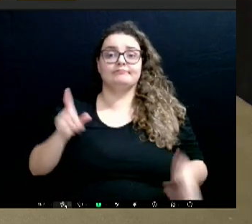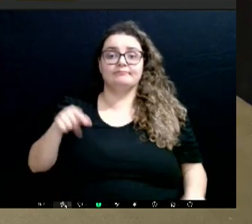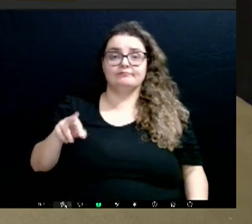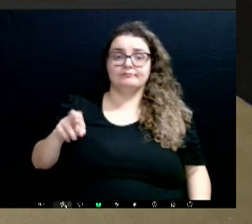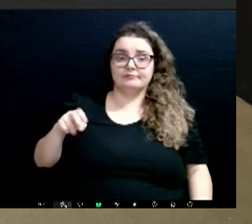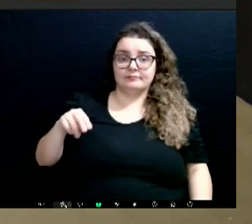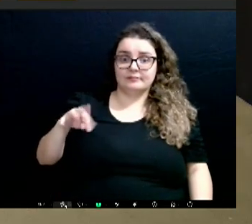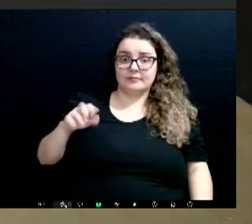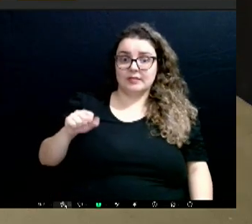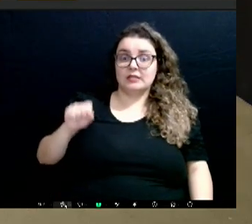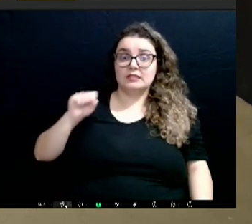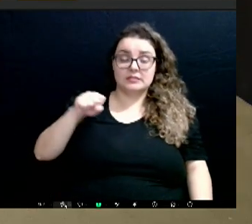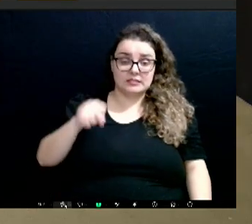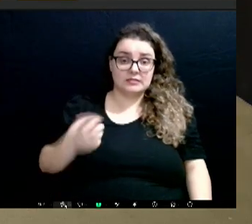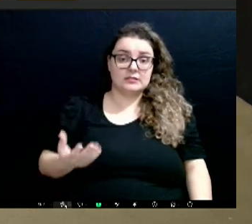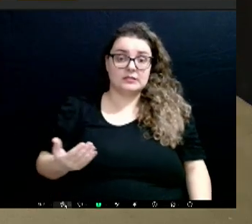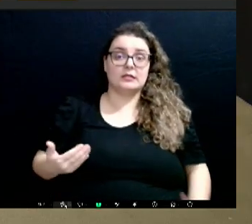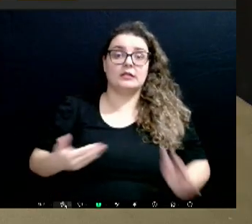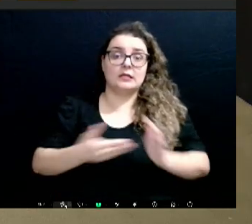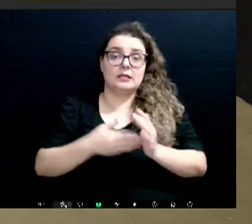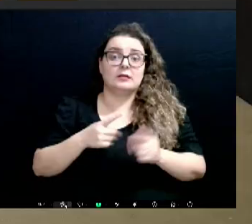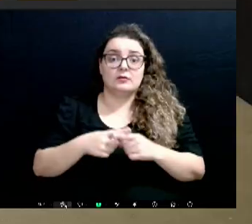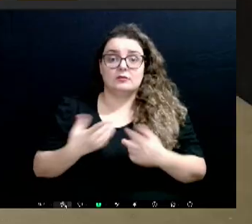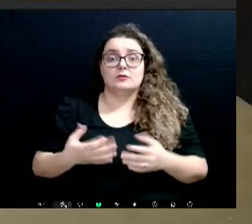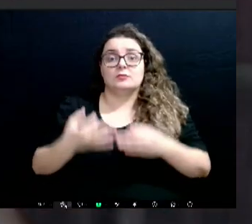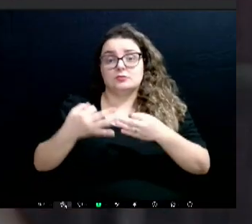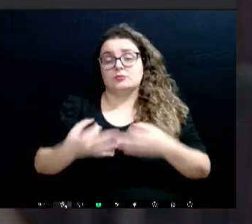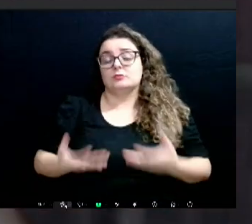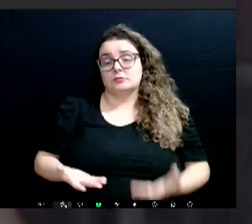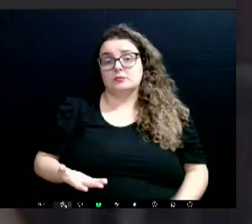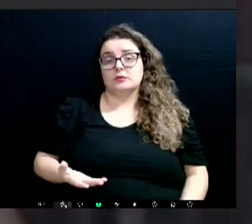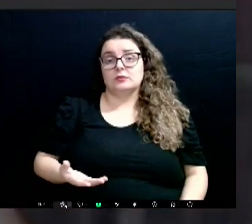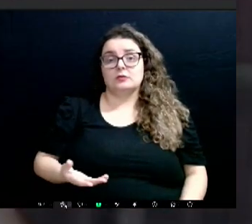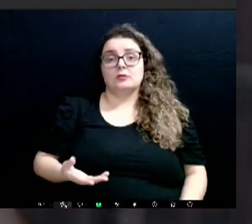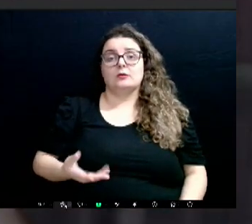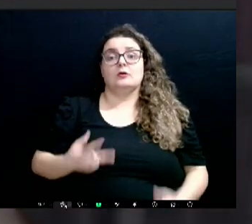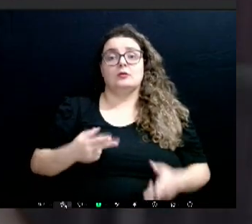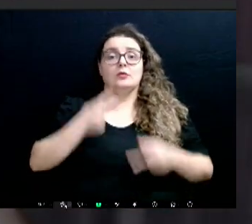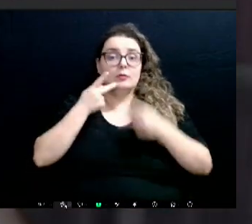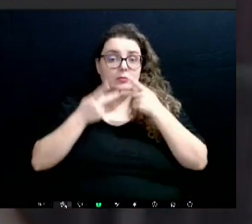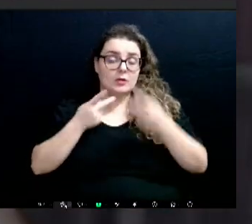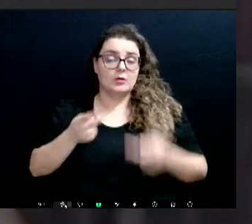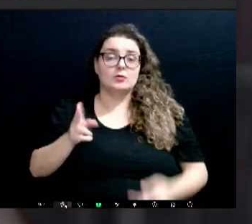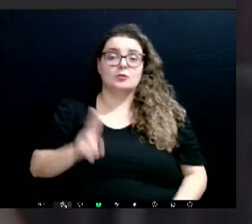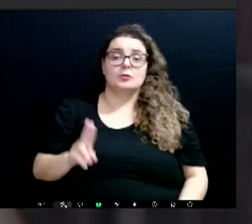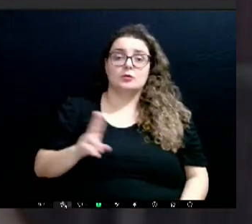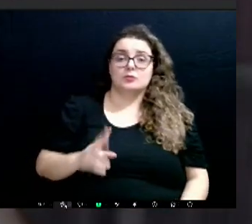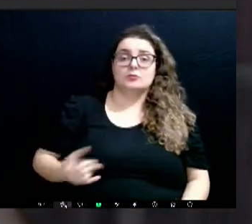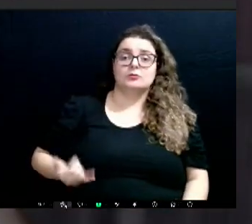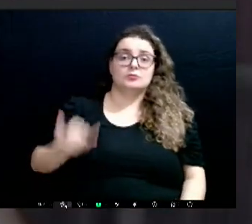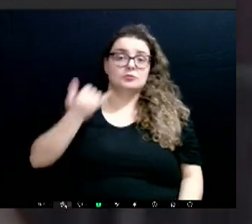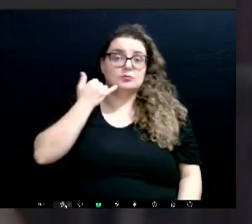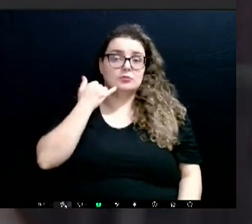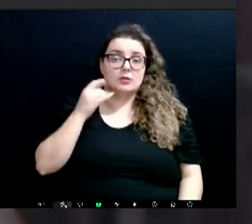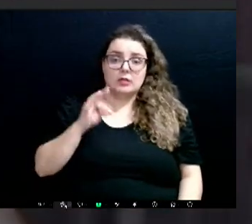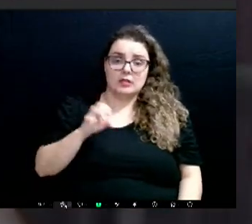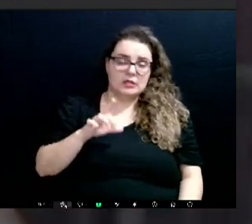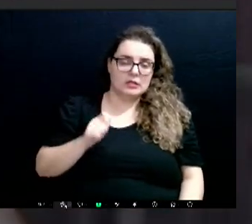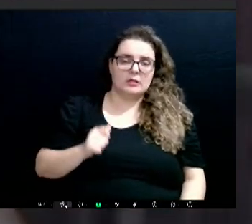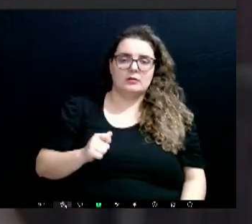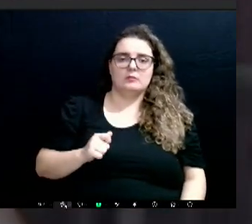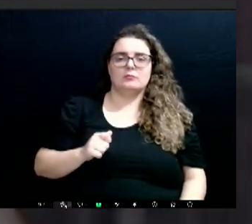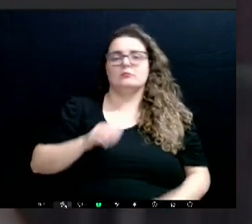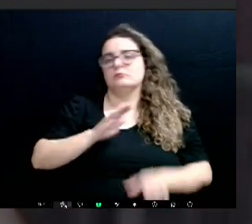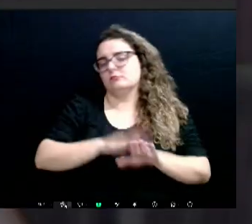Sim, até porque justamente aquele ponto que a gente coloca, onde a gente usa o celular, a tela, para algo funcional,